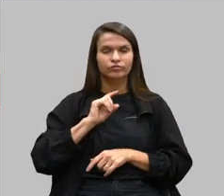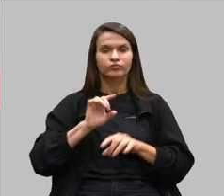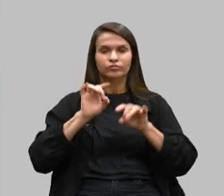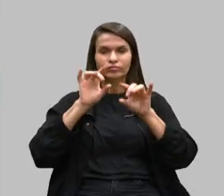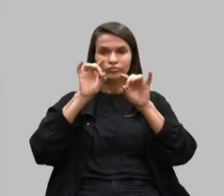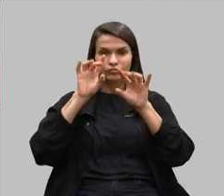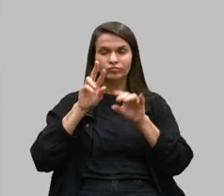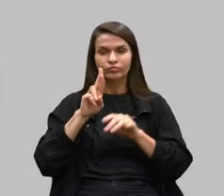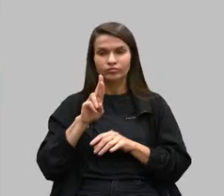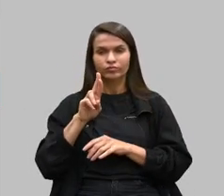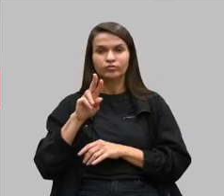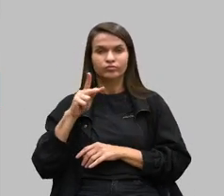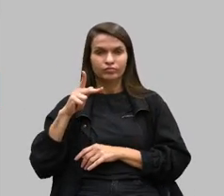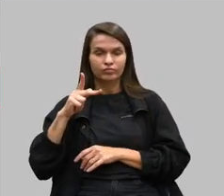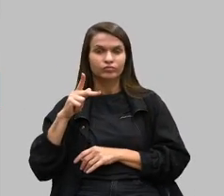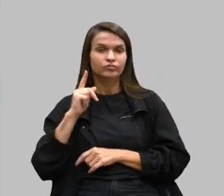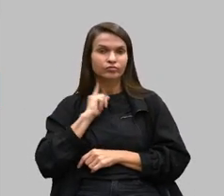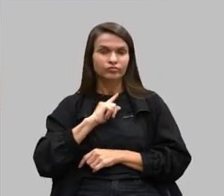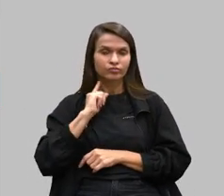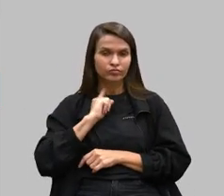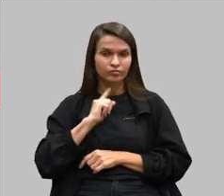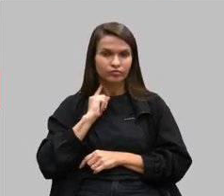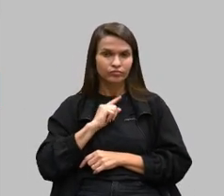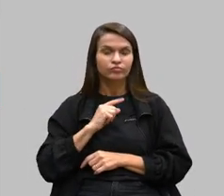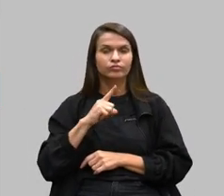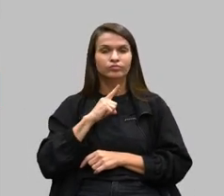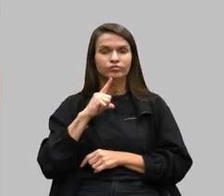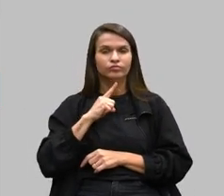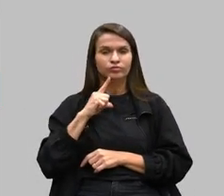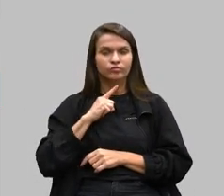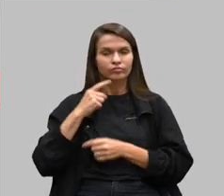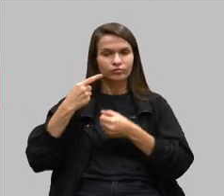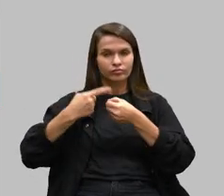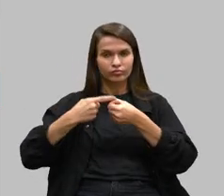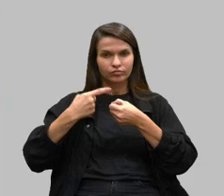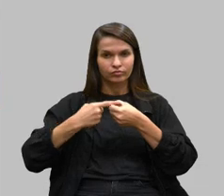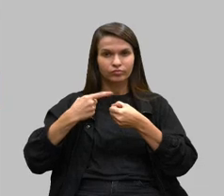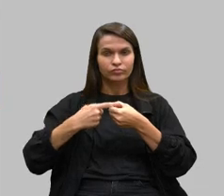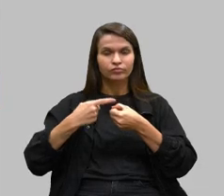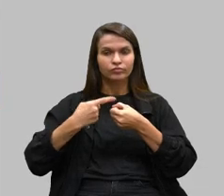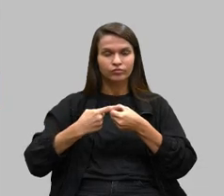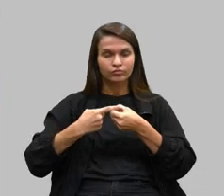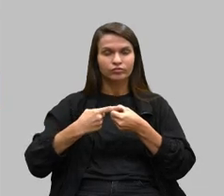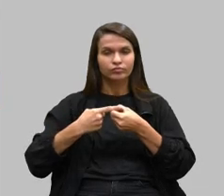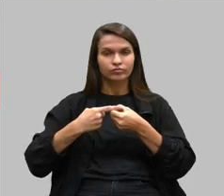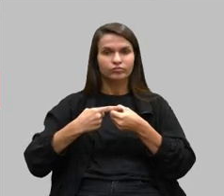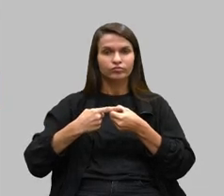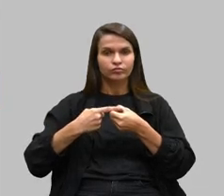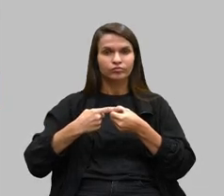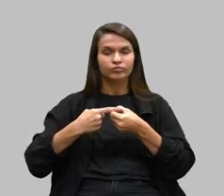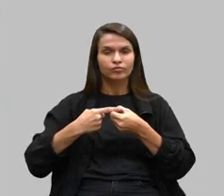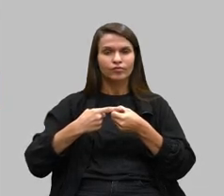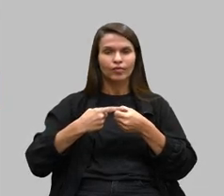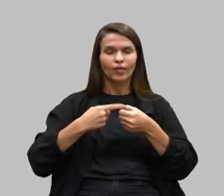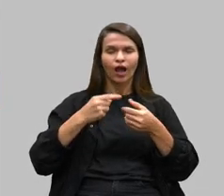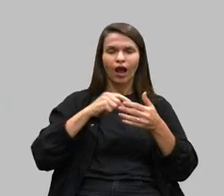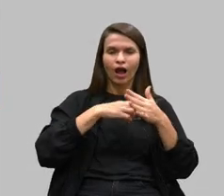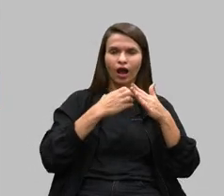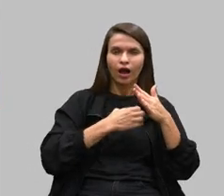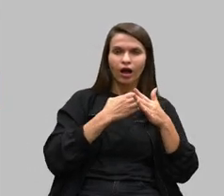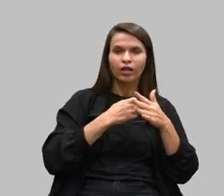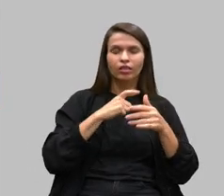Minas nós temos lá em Rio Pardo de Minas para além da Atlântica temos a